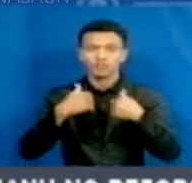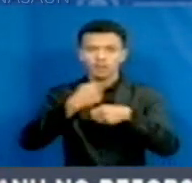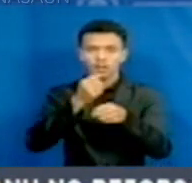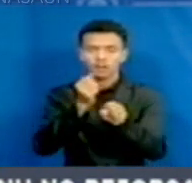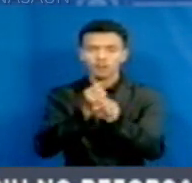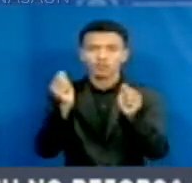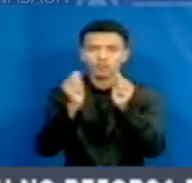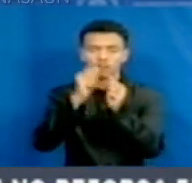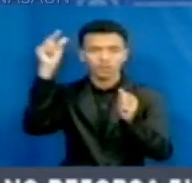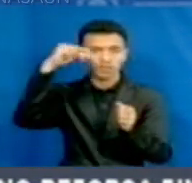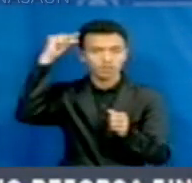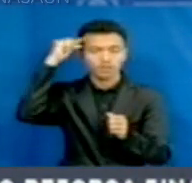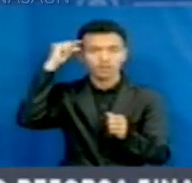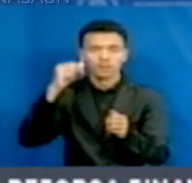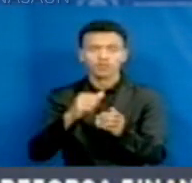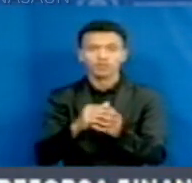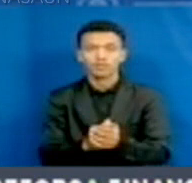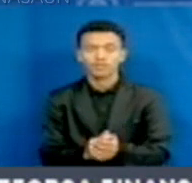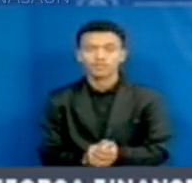governo. E